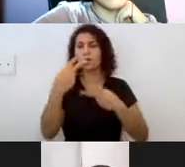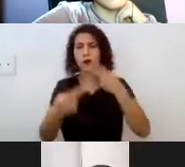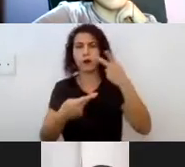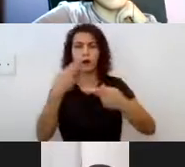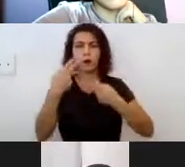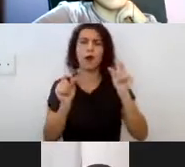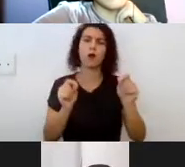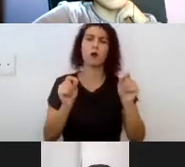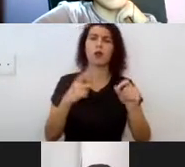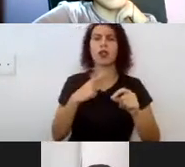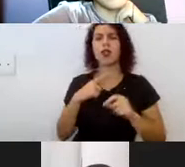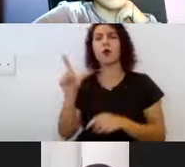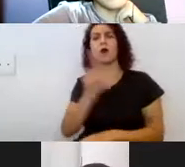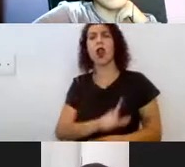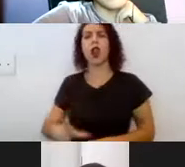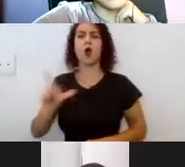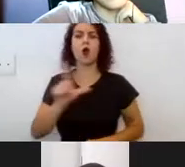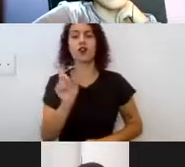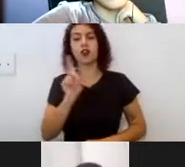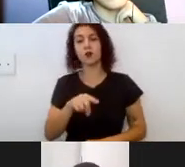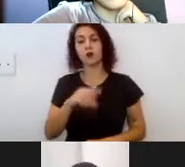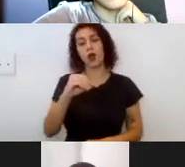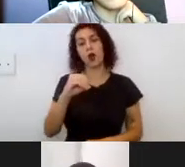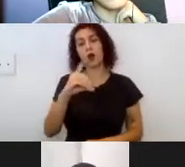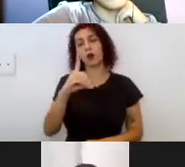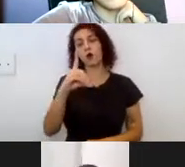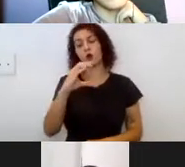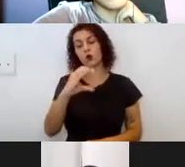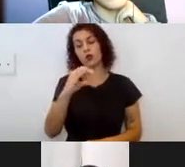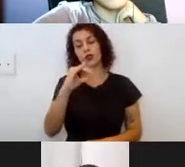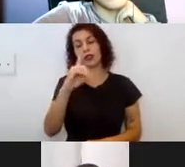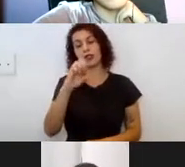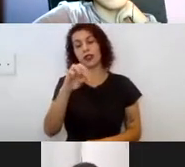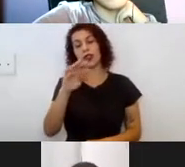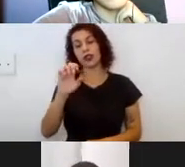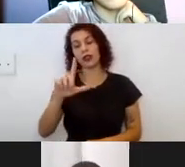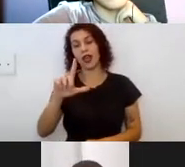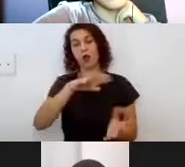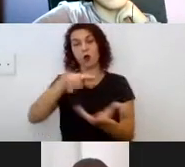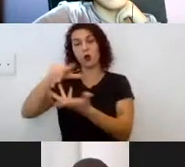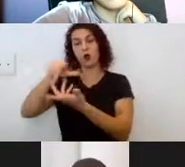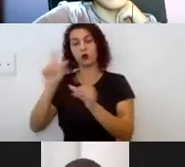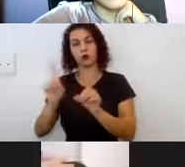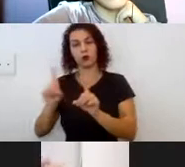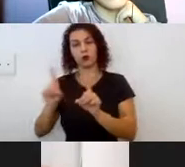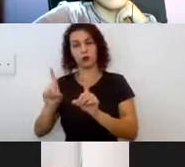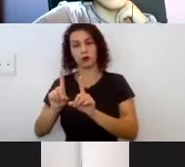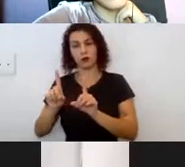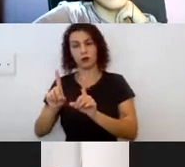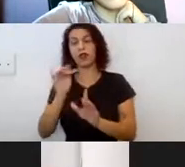baseado em uma lógica que não é uma lógica ocidental de ver o mundo Ou pelo menos de tentar torcer esse olhar de mundo que nós temos